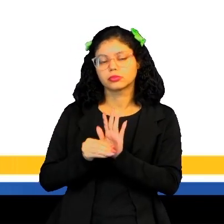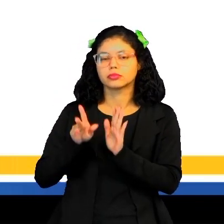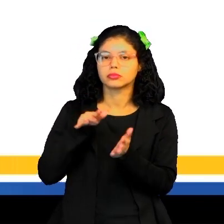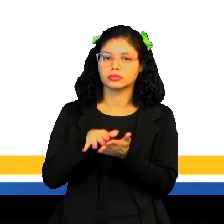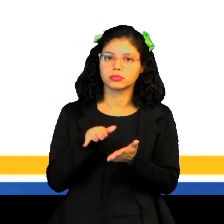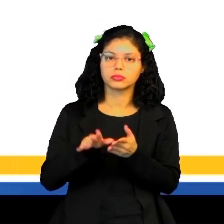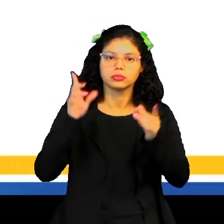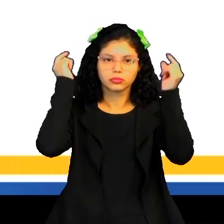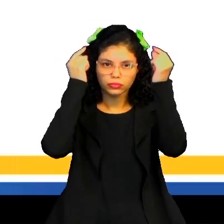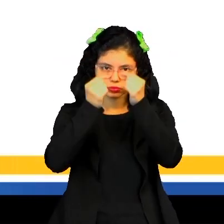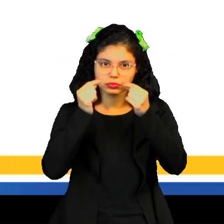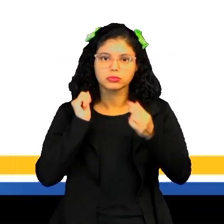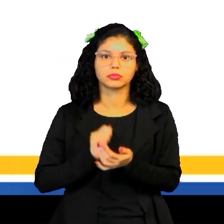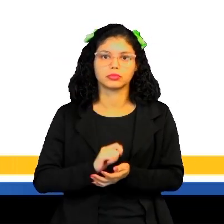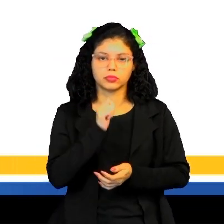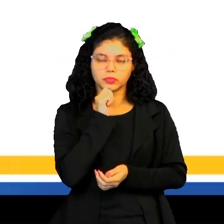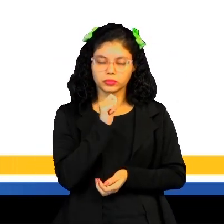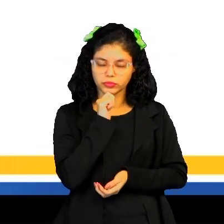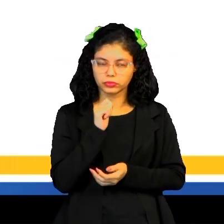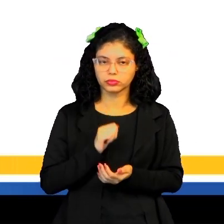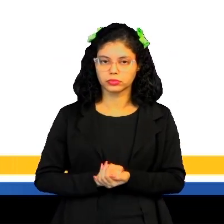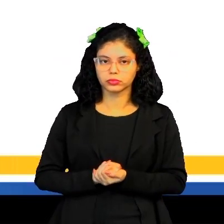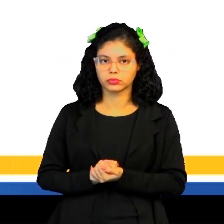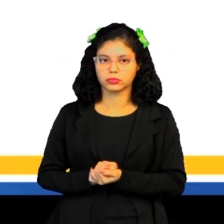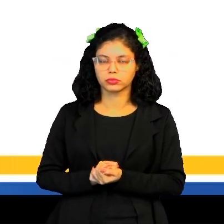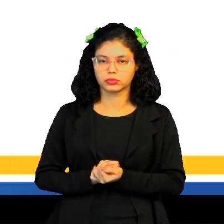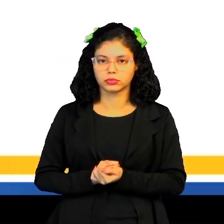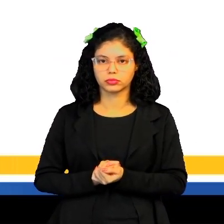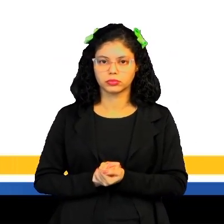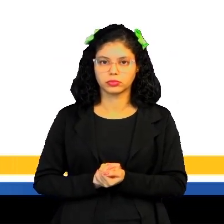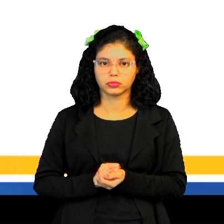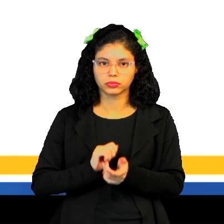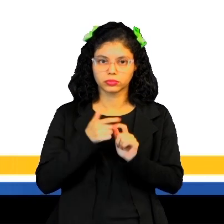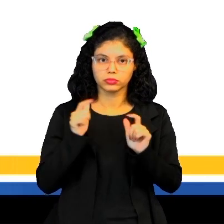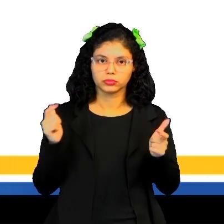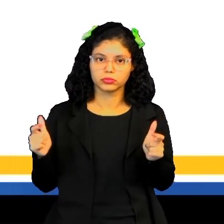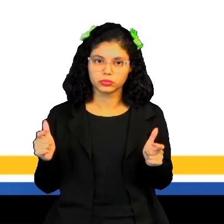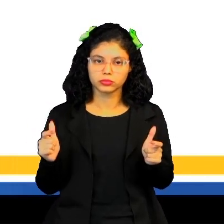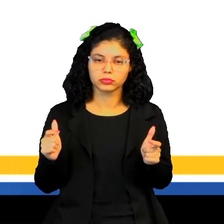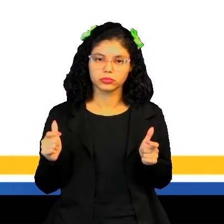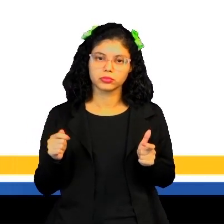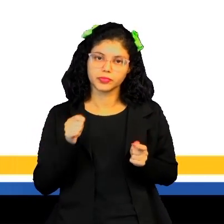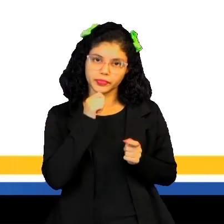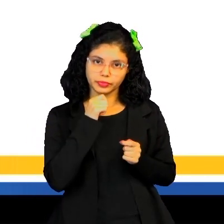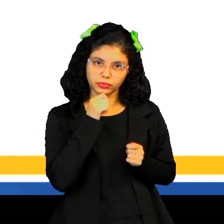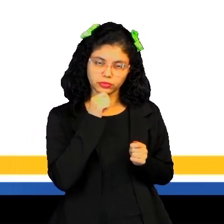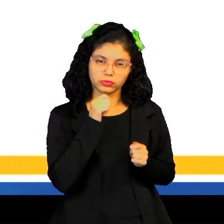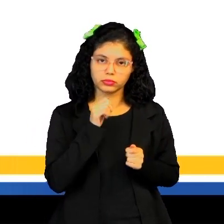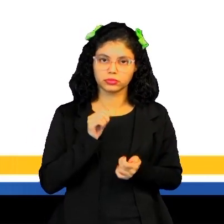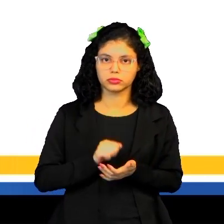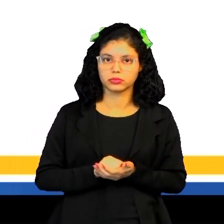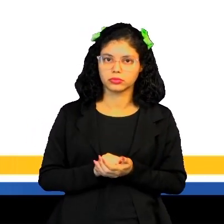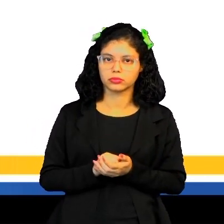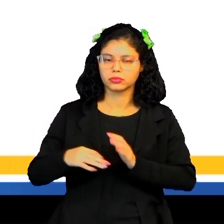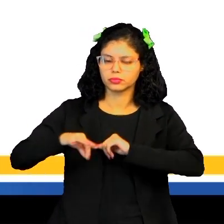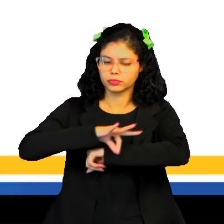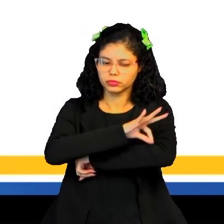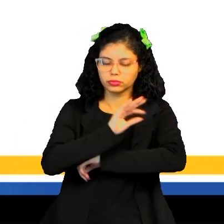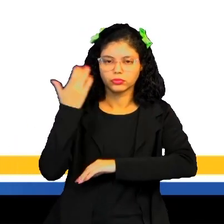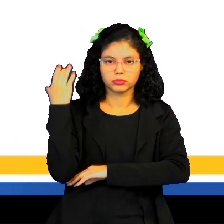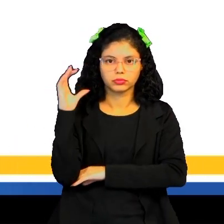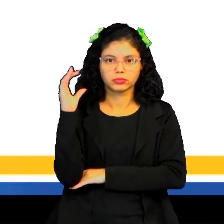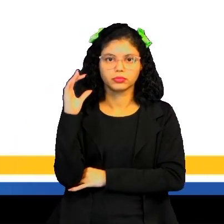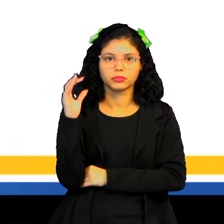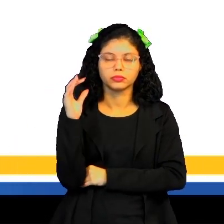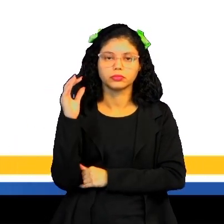pelos gregos em suas obras artísticas, bem como o grande afinco que dedicavam às suas obras arquitetônicas,